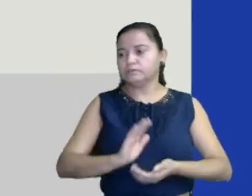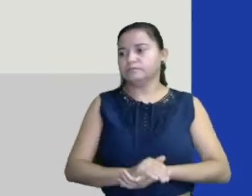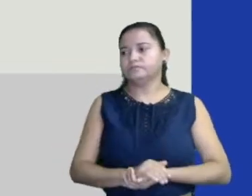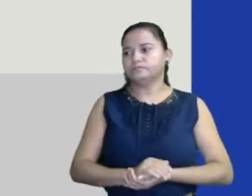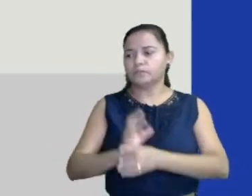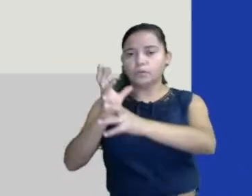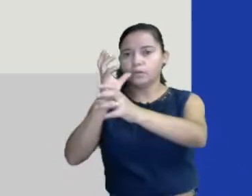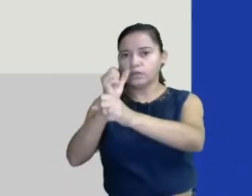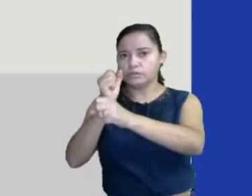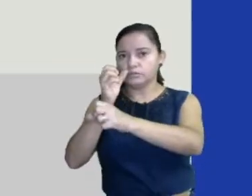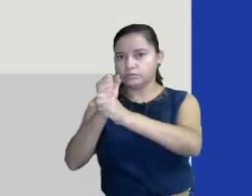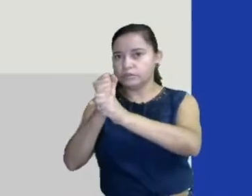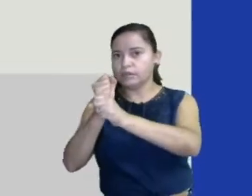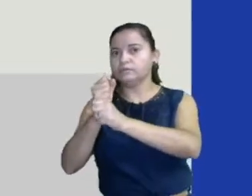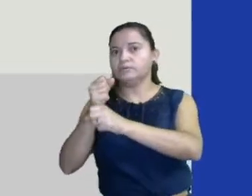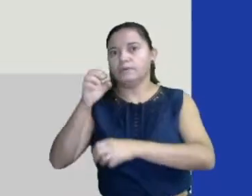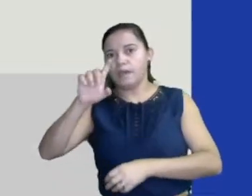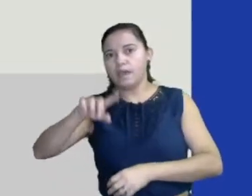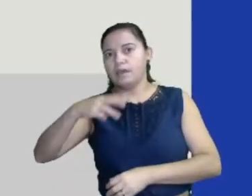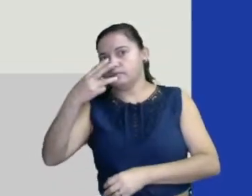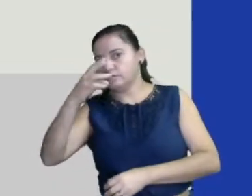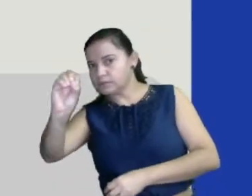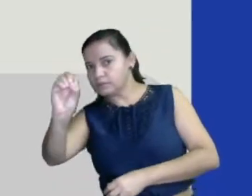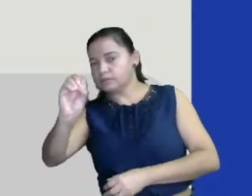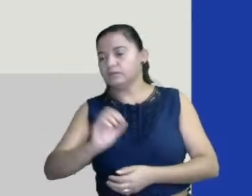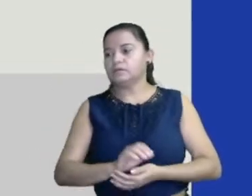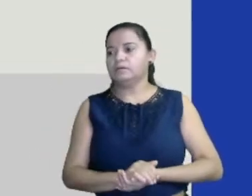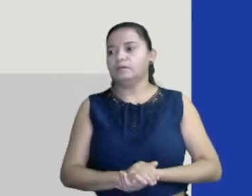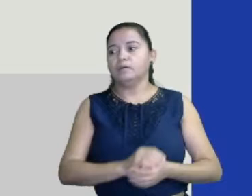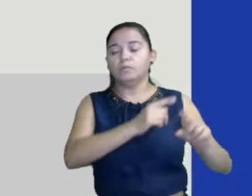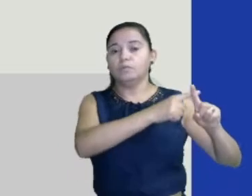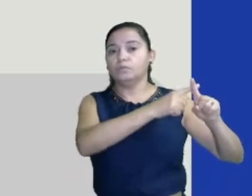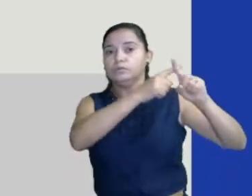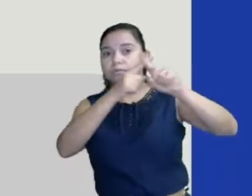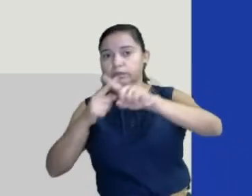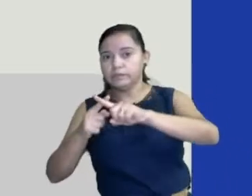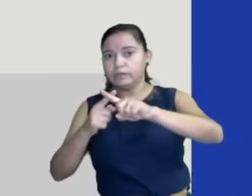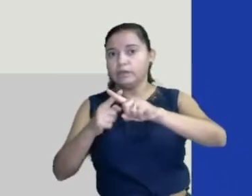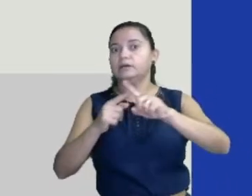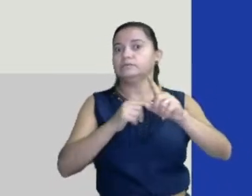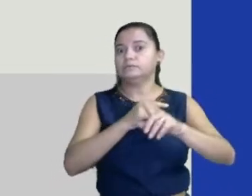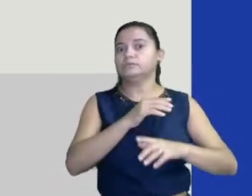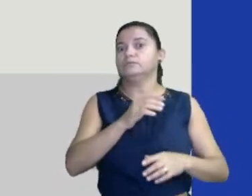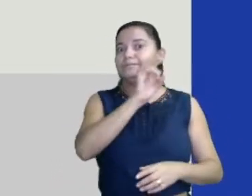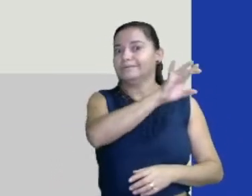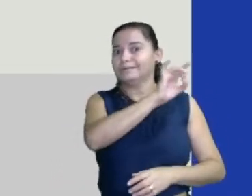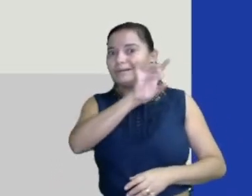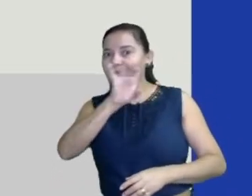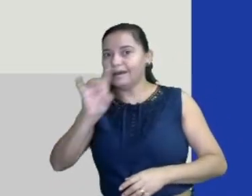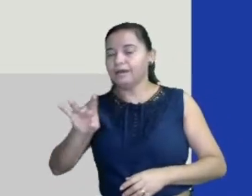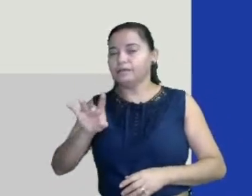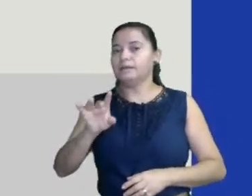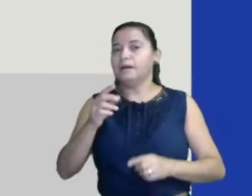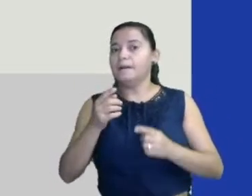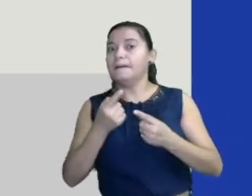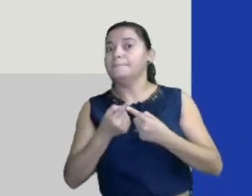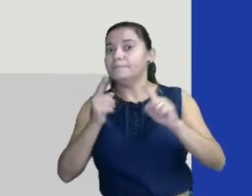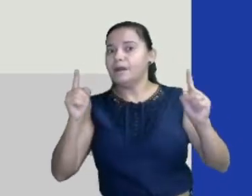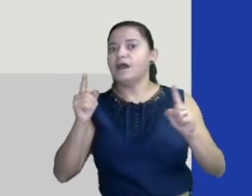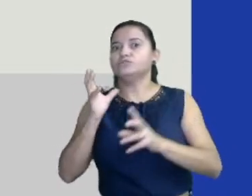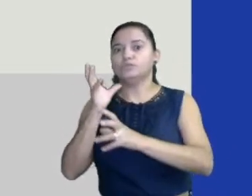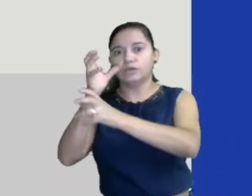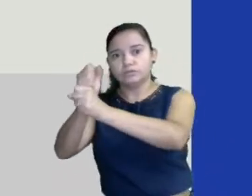o produto de dois números é 30 multiplicando-se cada um dos fatores por três o produto fica o mesmo